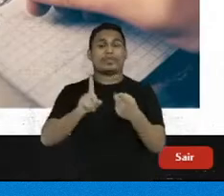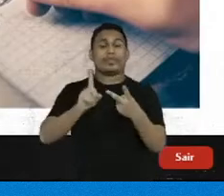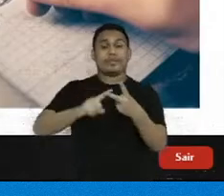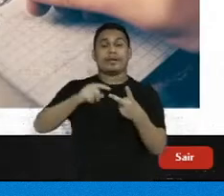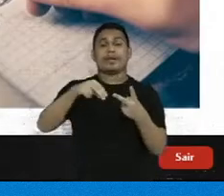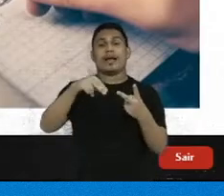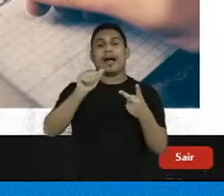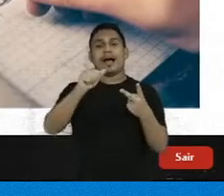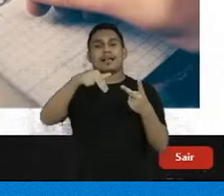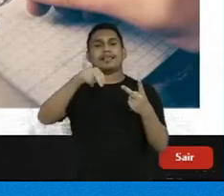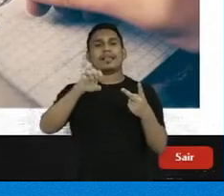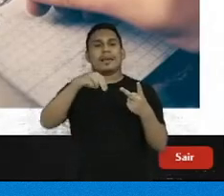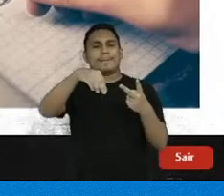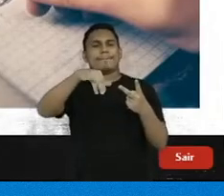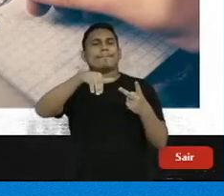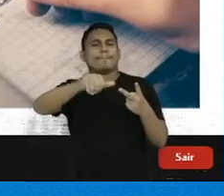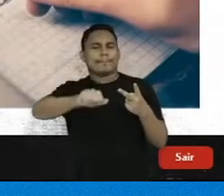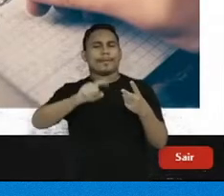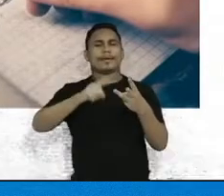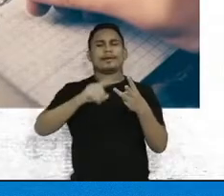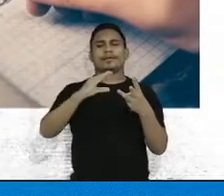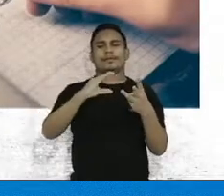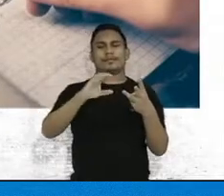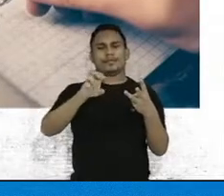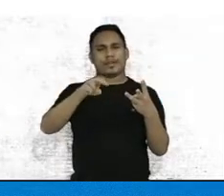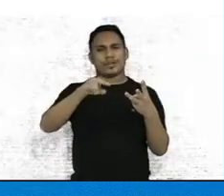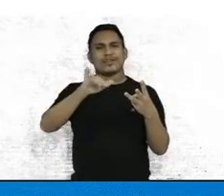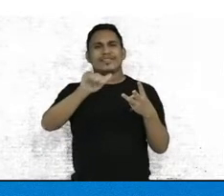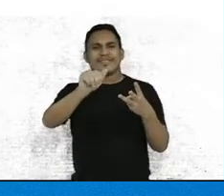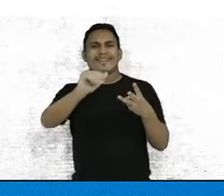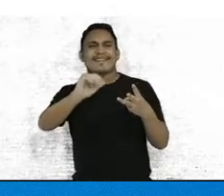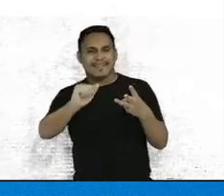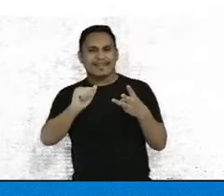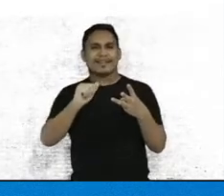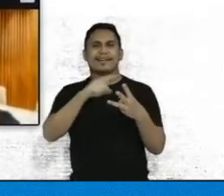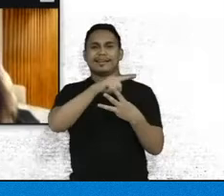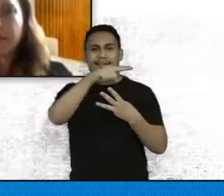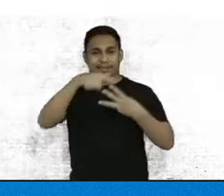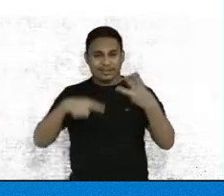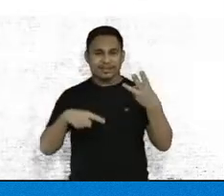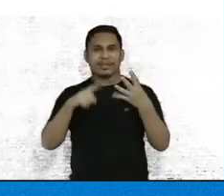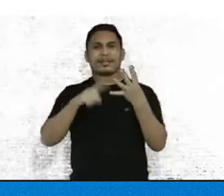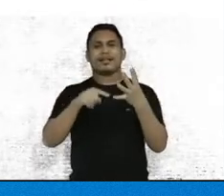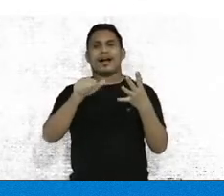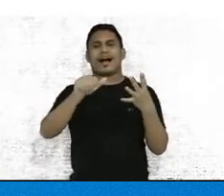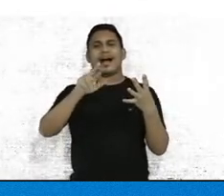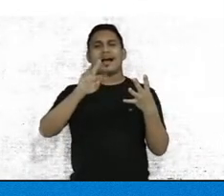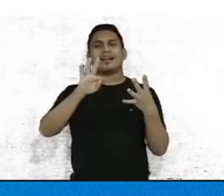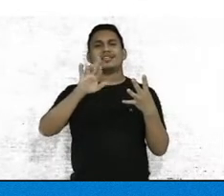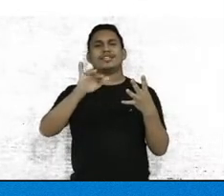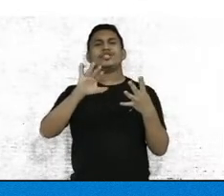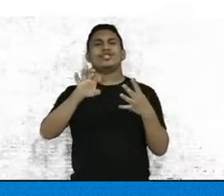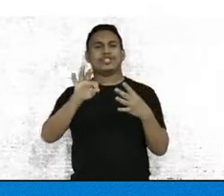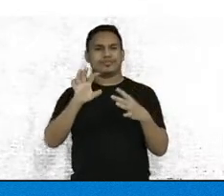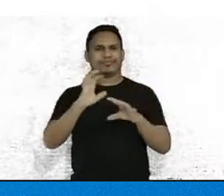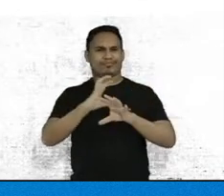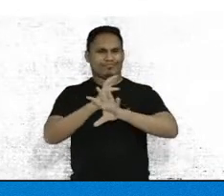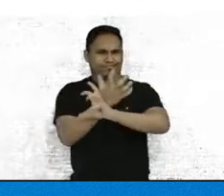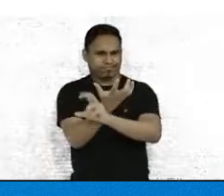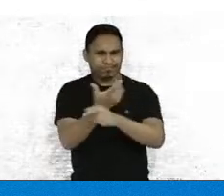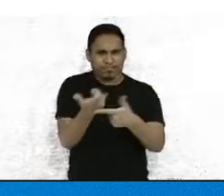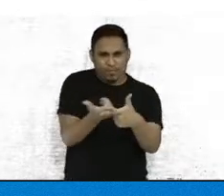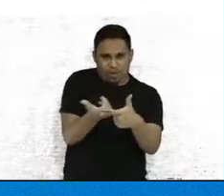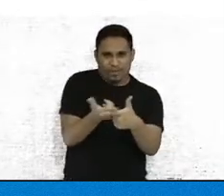doença celíaca, as doenças inflamatórias intestinais e até a artrite reumatoide. 5 passos, então, para